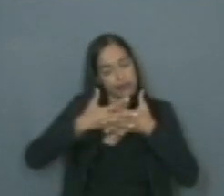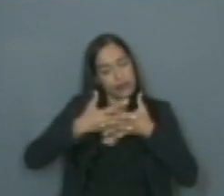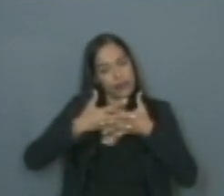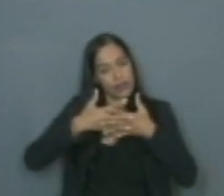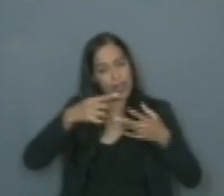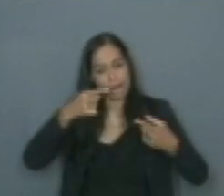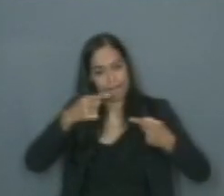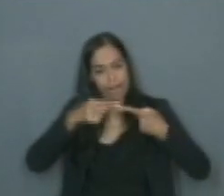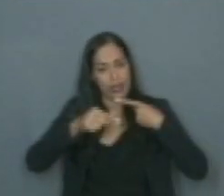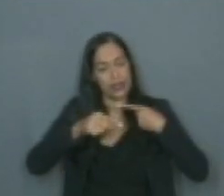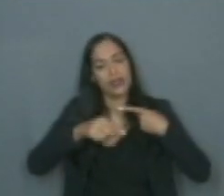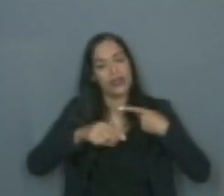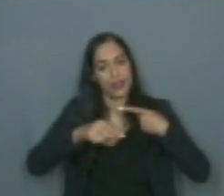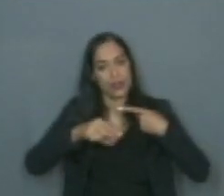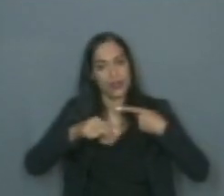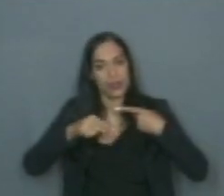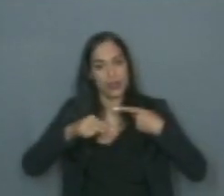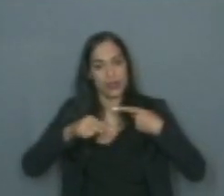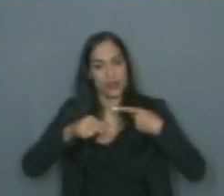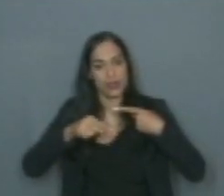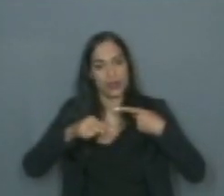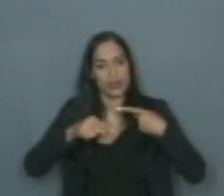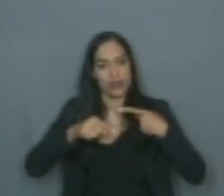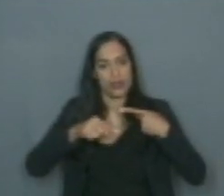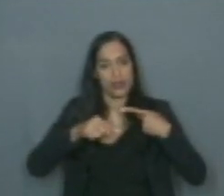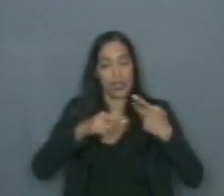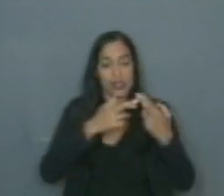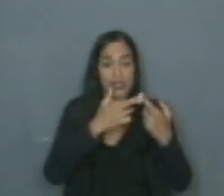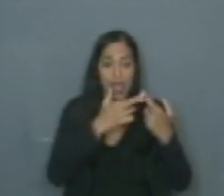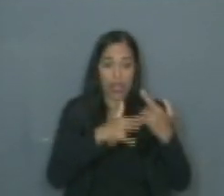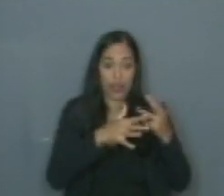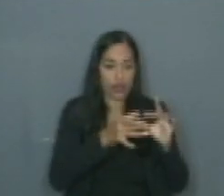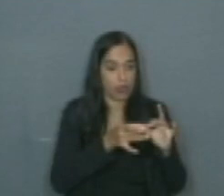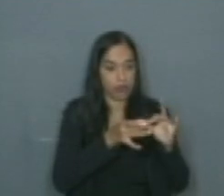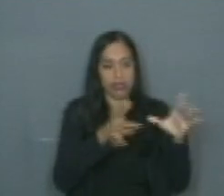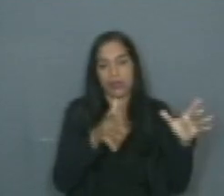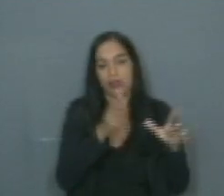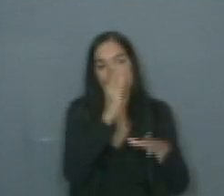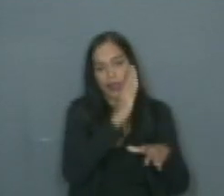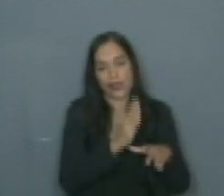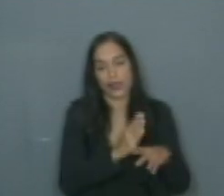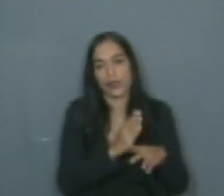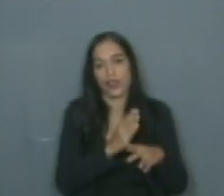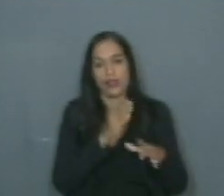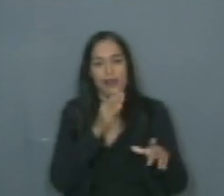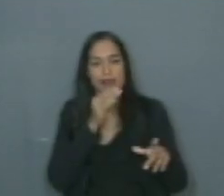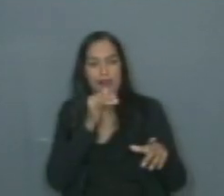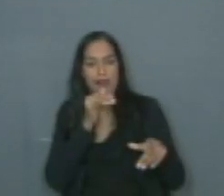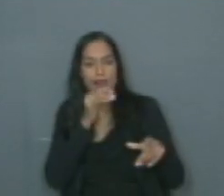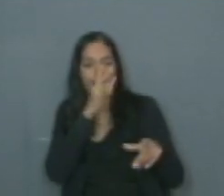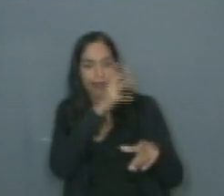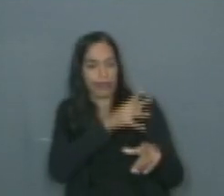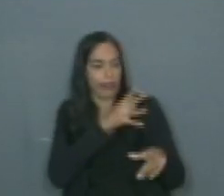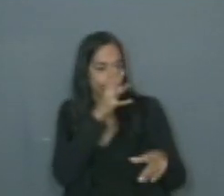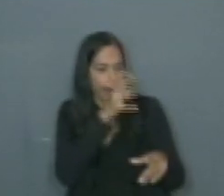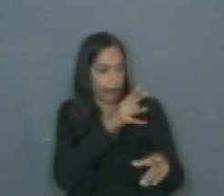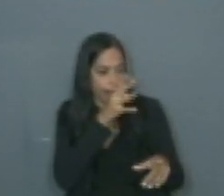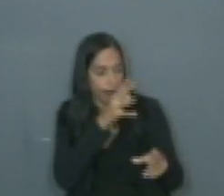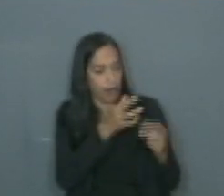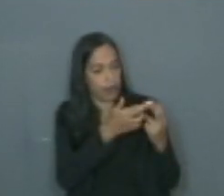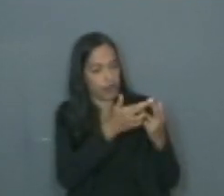fato, ataca, em muitas vezes, não acredito que sempre, mas em muitas vezes, as religiões cristãs.